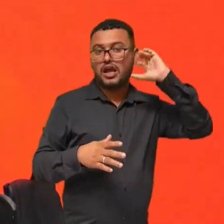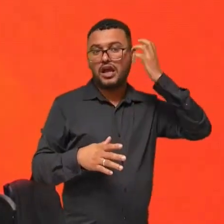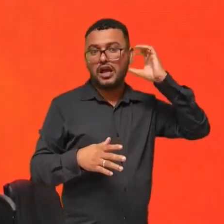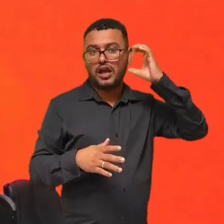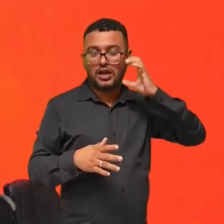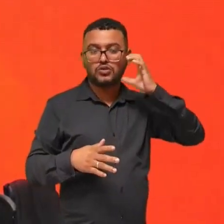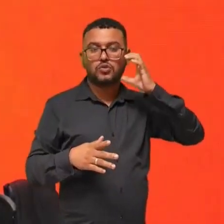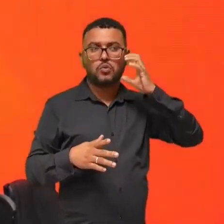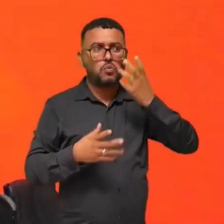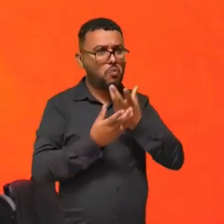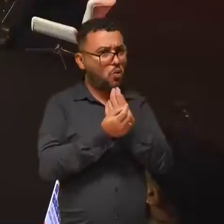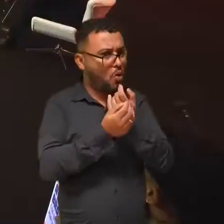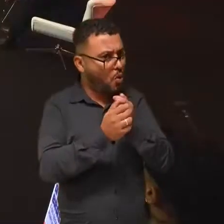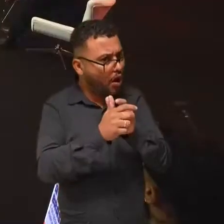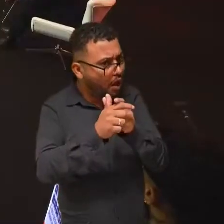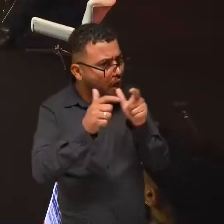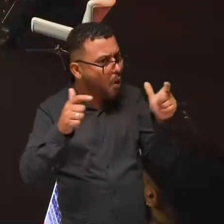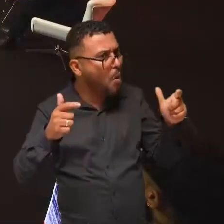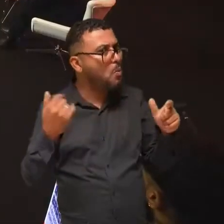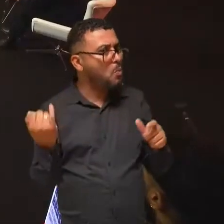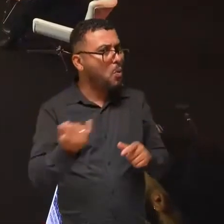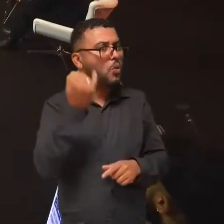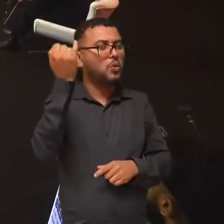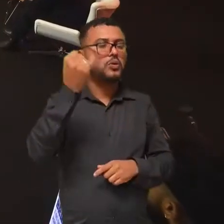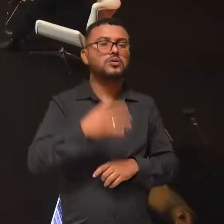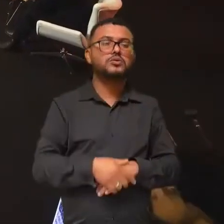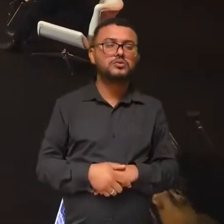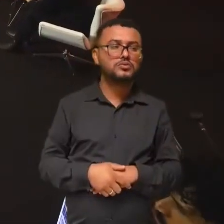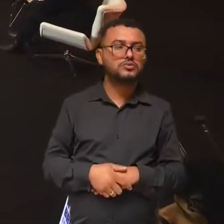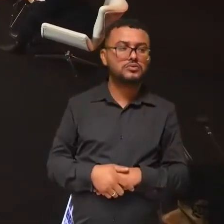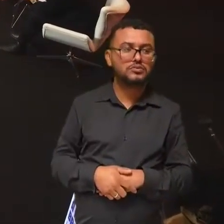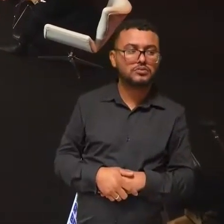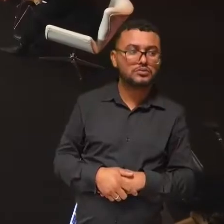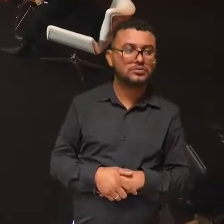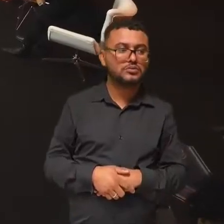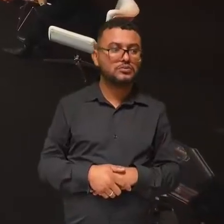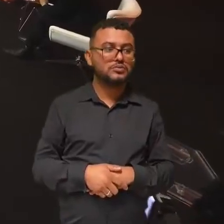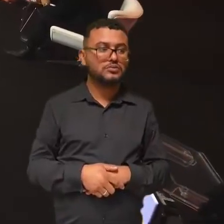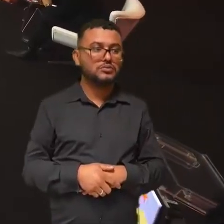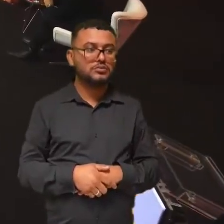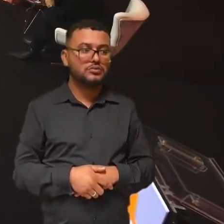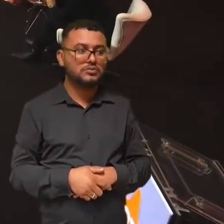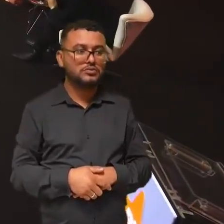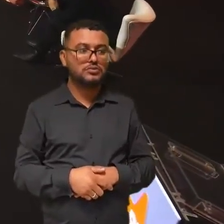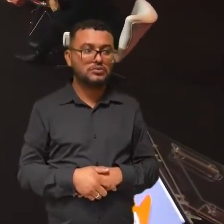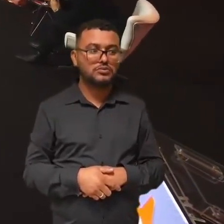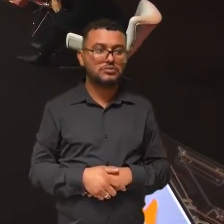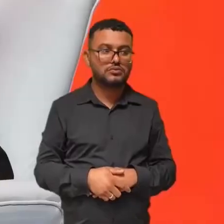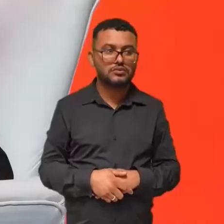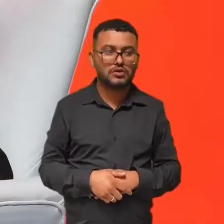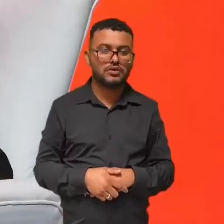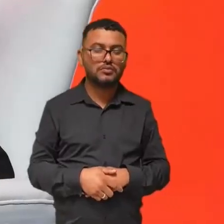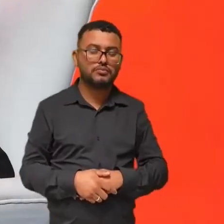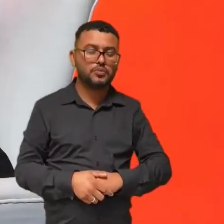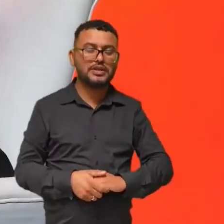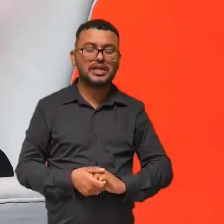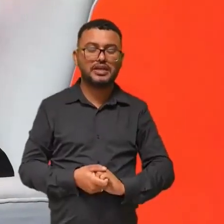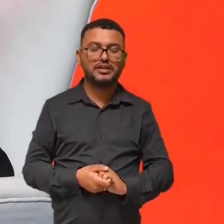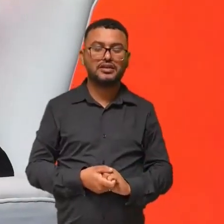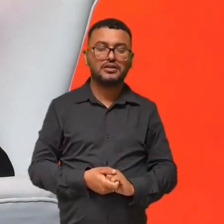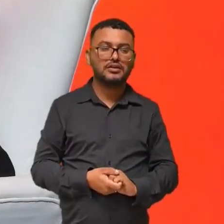substantiva. No início, nos primeiros governos Lula, houve uma estratégia muito clara, muito bonita e